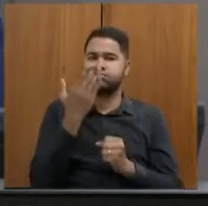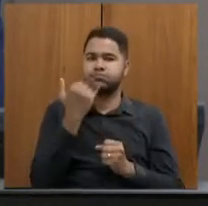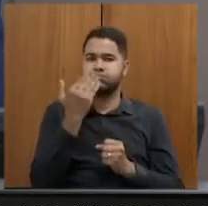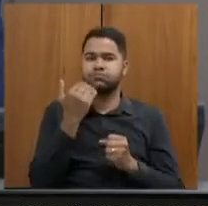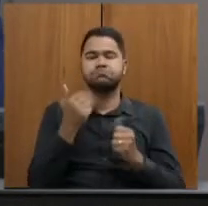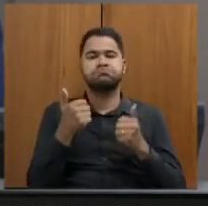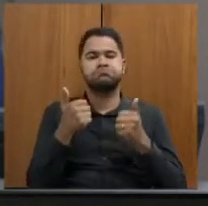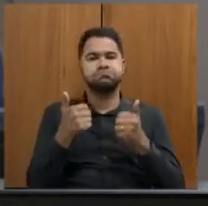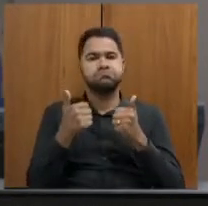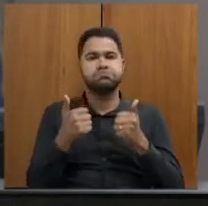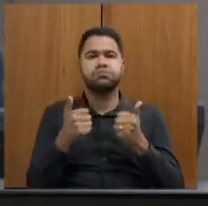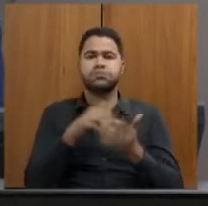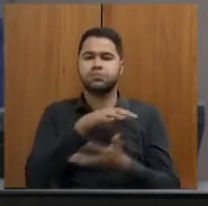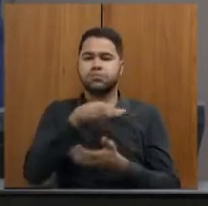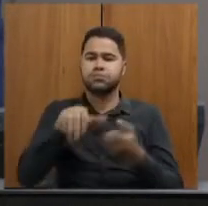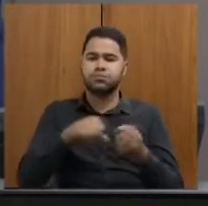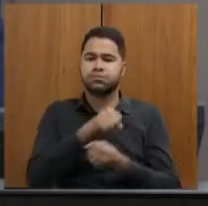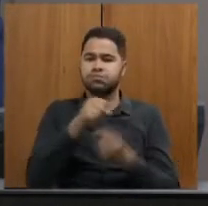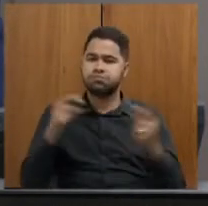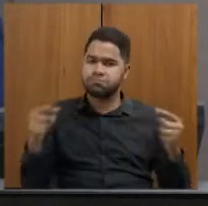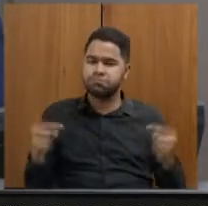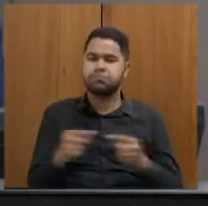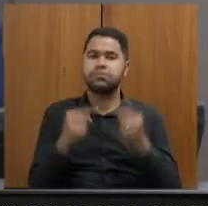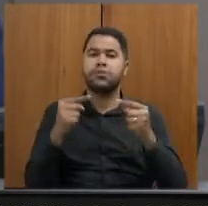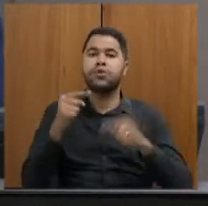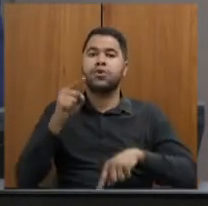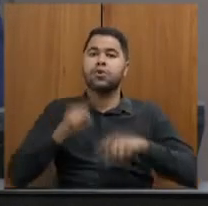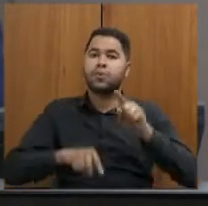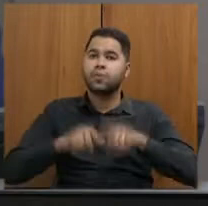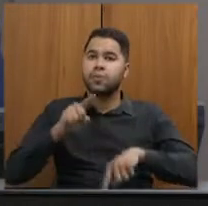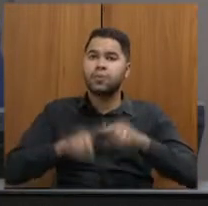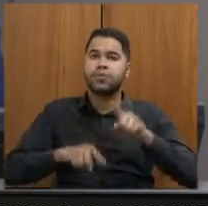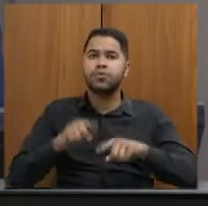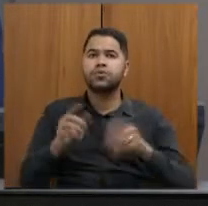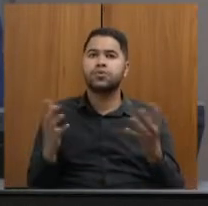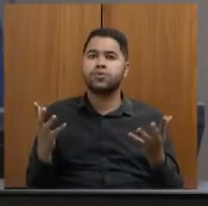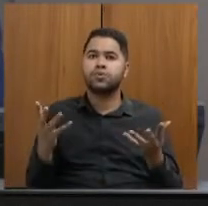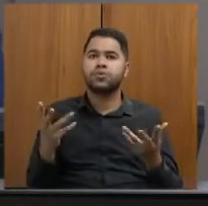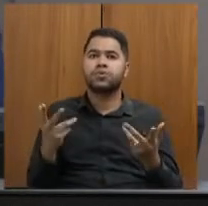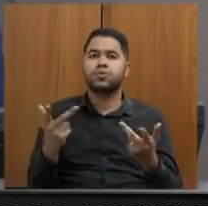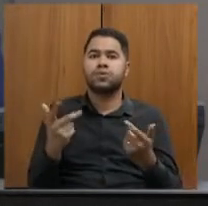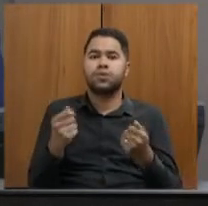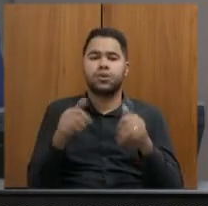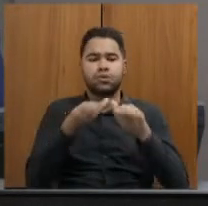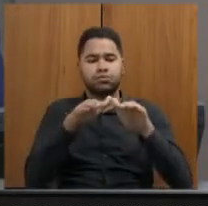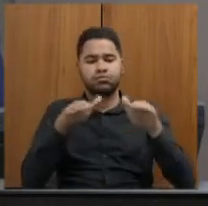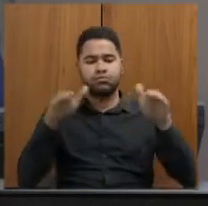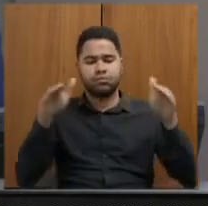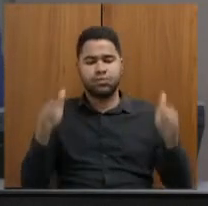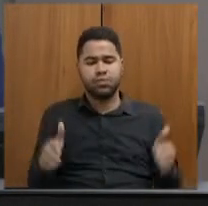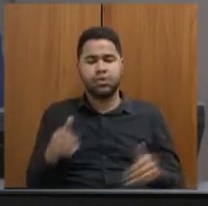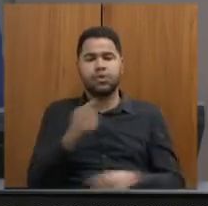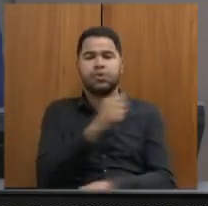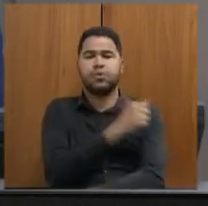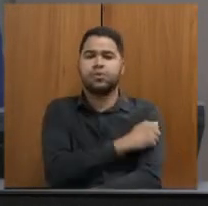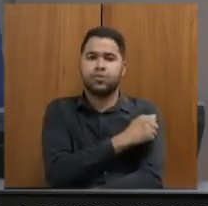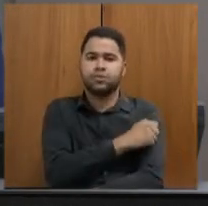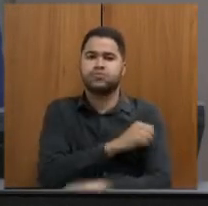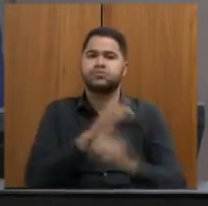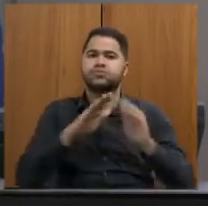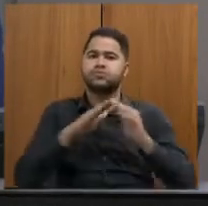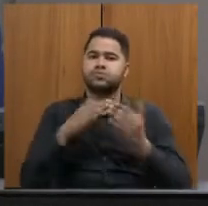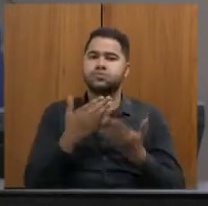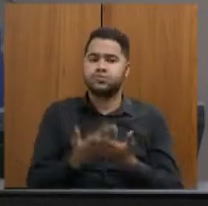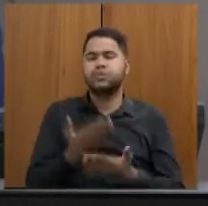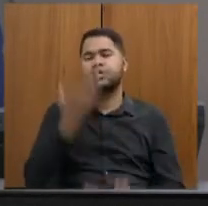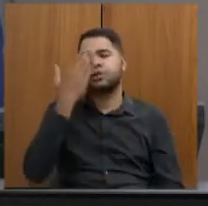com produtividade sustentabilidade e tem um produto de qualidade na mesa lá do aluno lá na escola